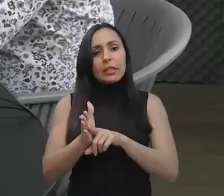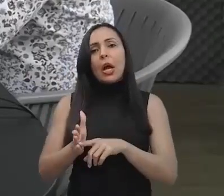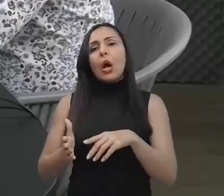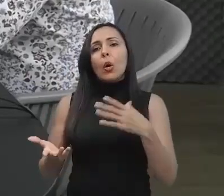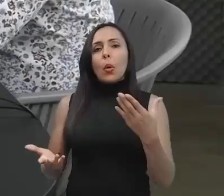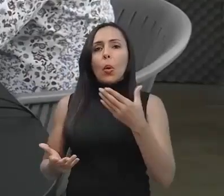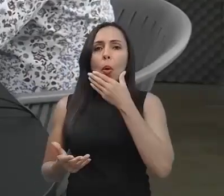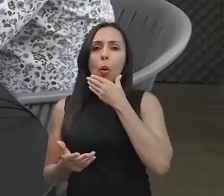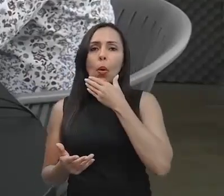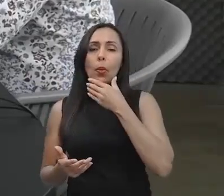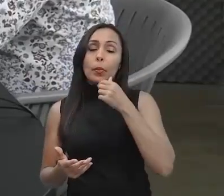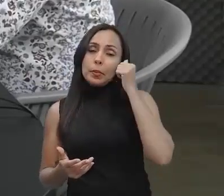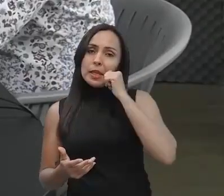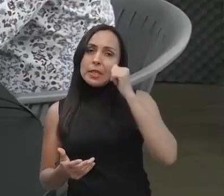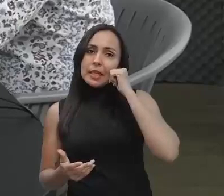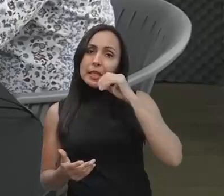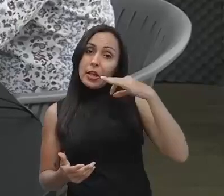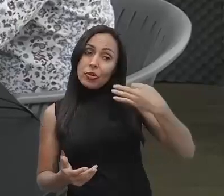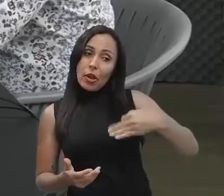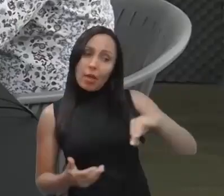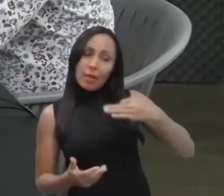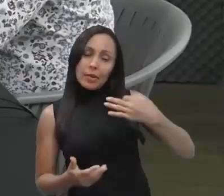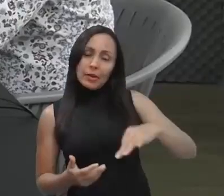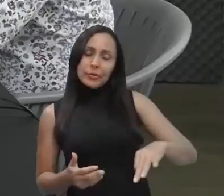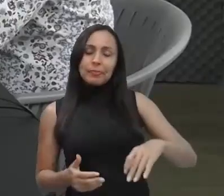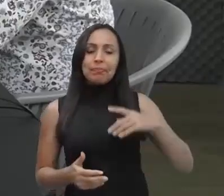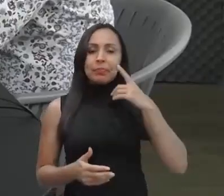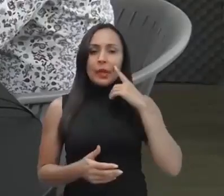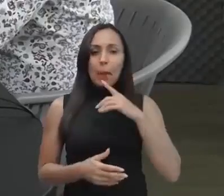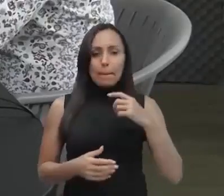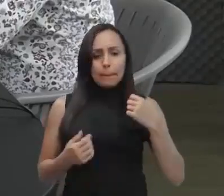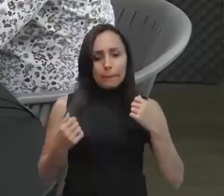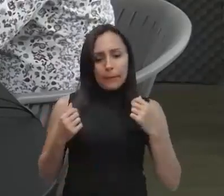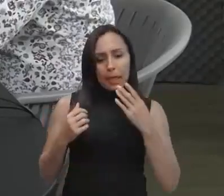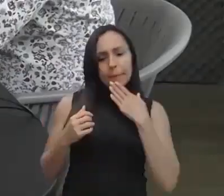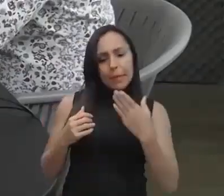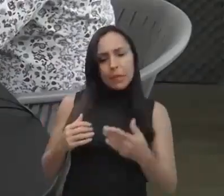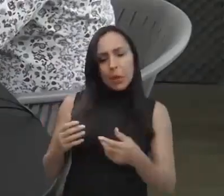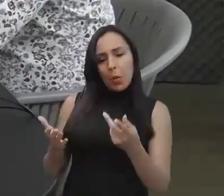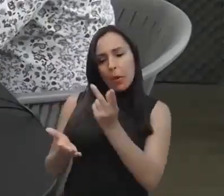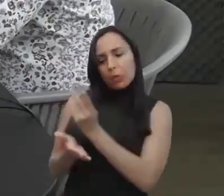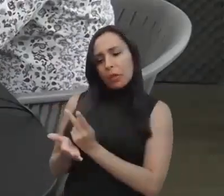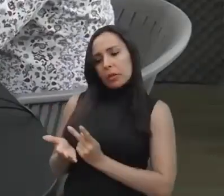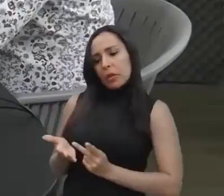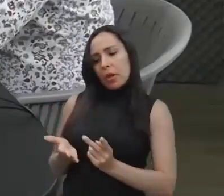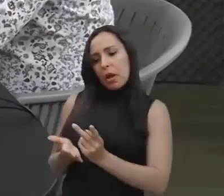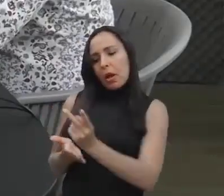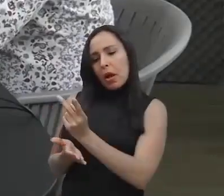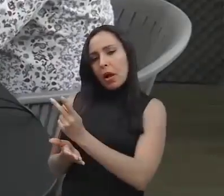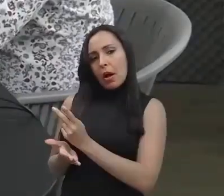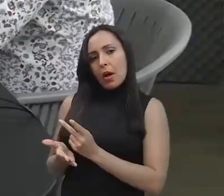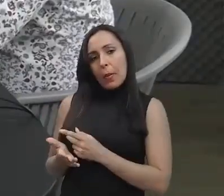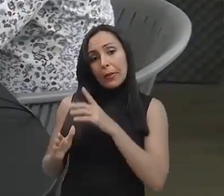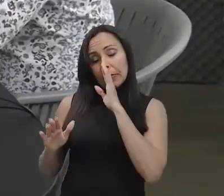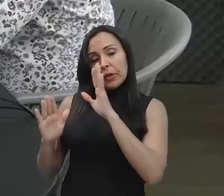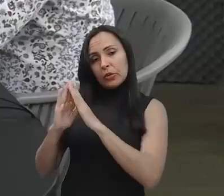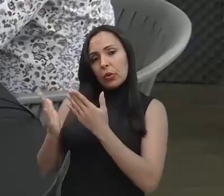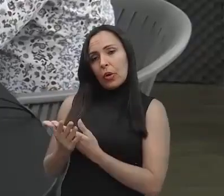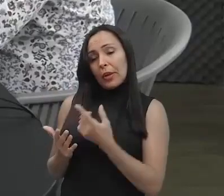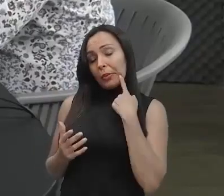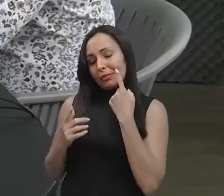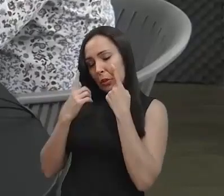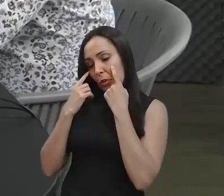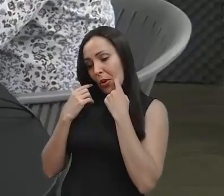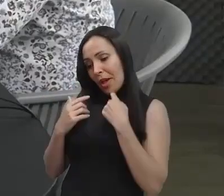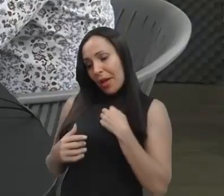estudaram escola pública e ela pediu para eu desenhar o mapa da minha escola e eu and e me emocionando assim meu Deus eu